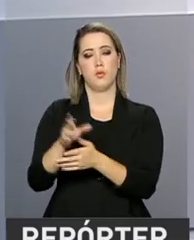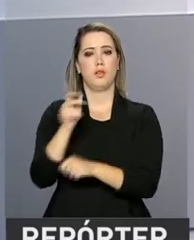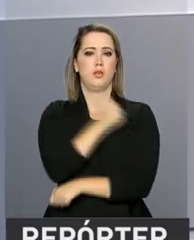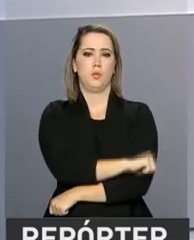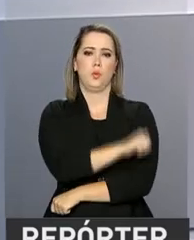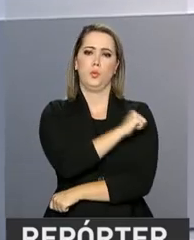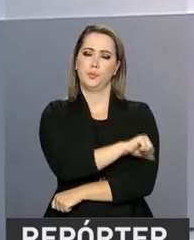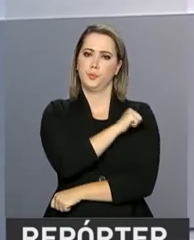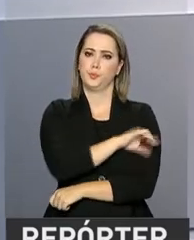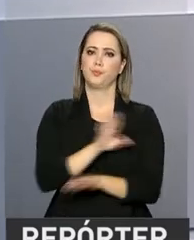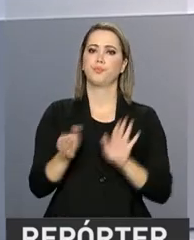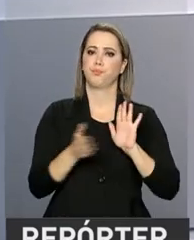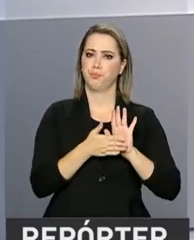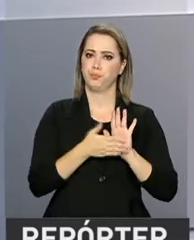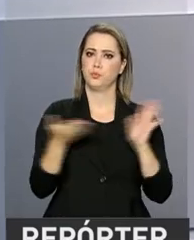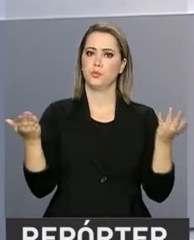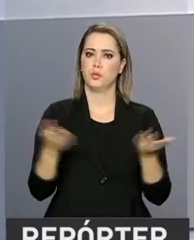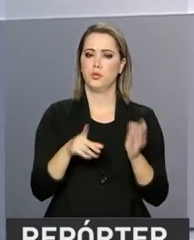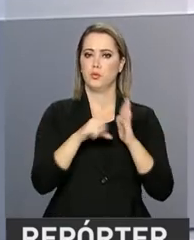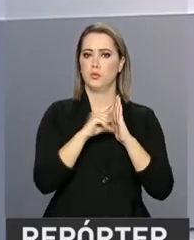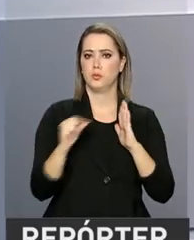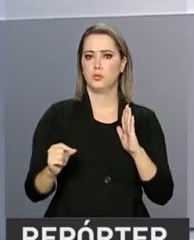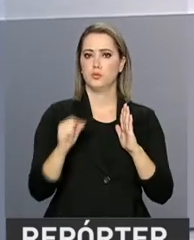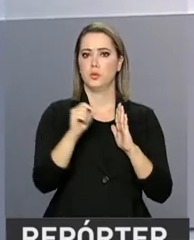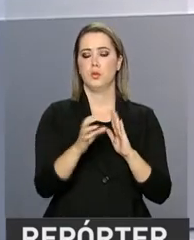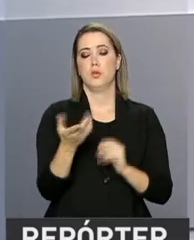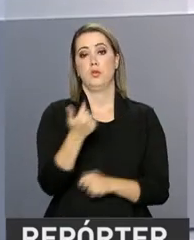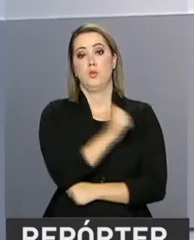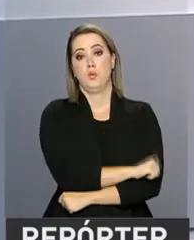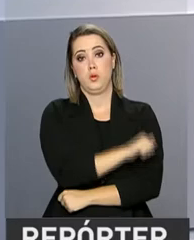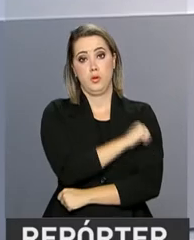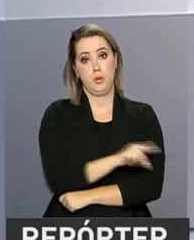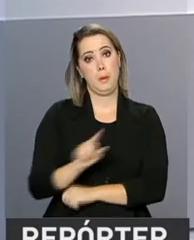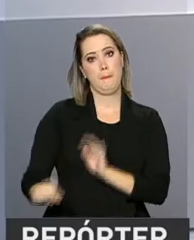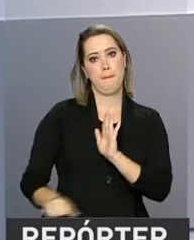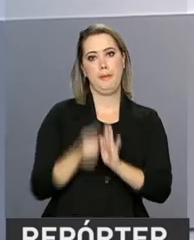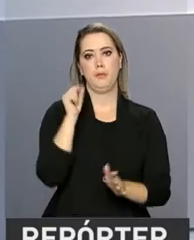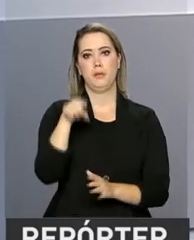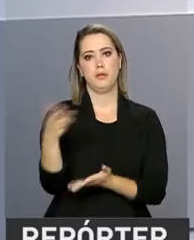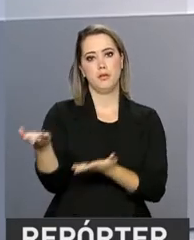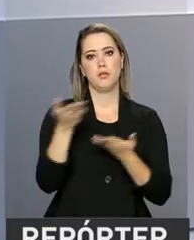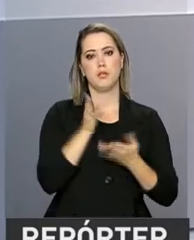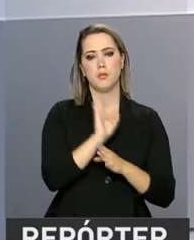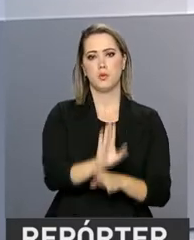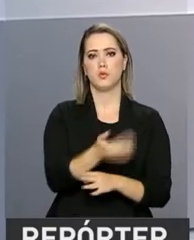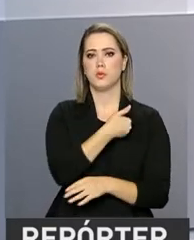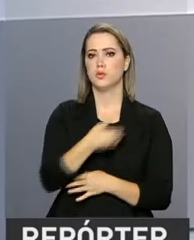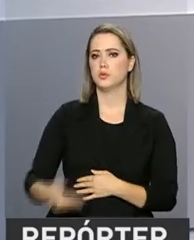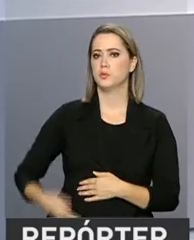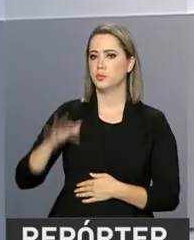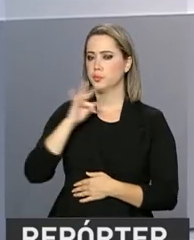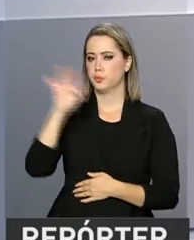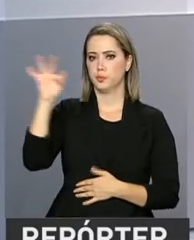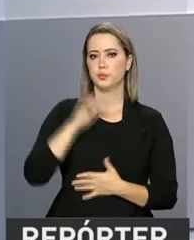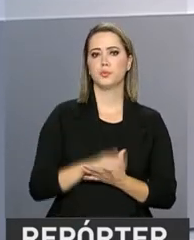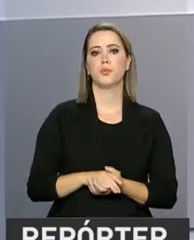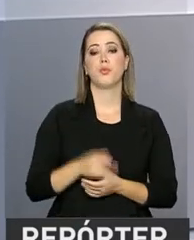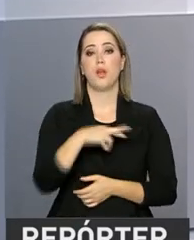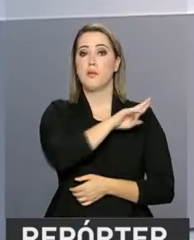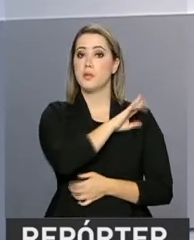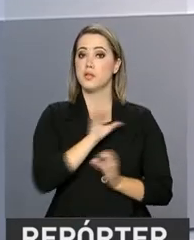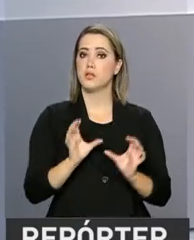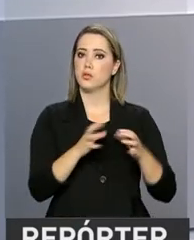janeiro foi apresentado hoje no palácio do planalto o estado será o primeiro a receber o auxílio do governo federal e